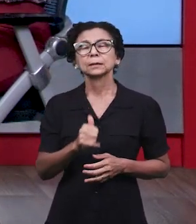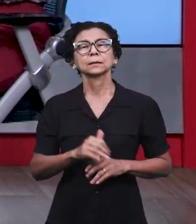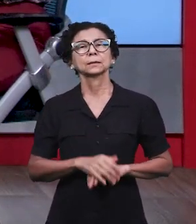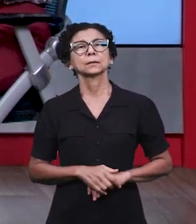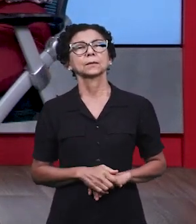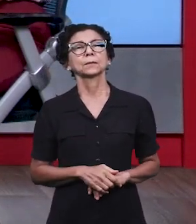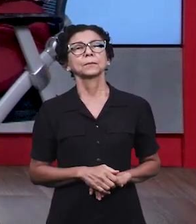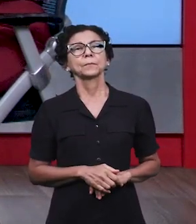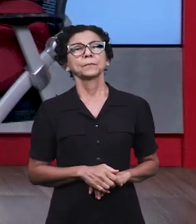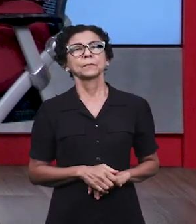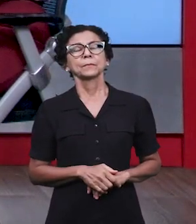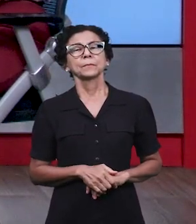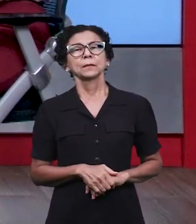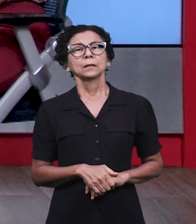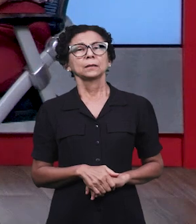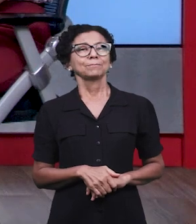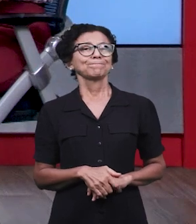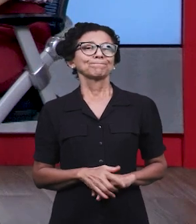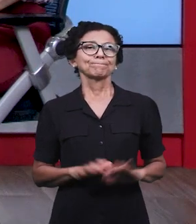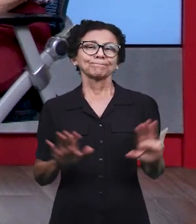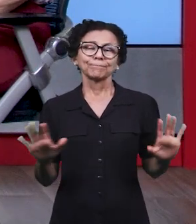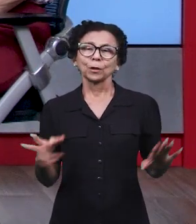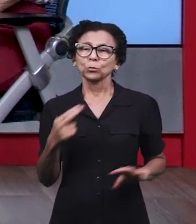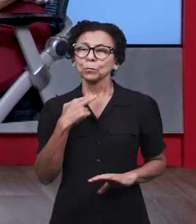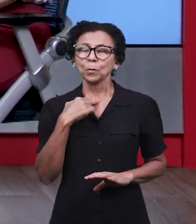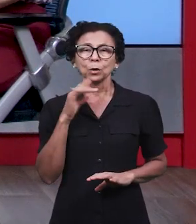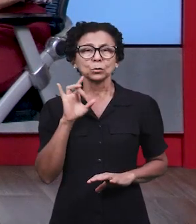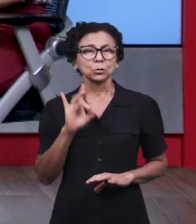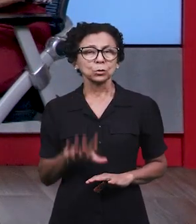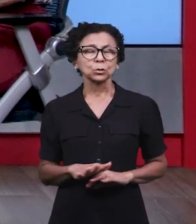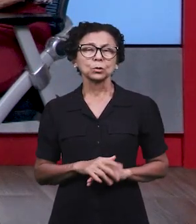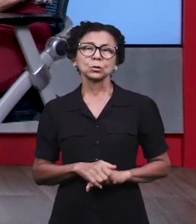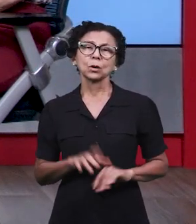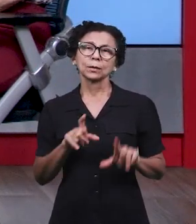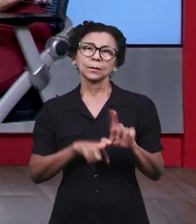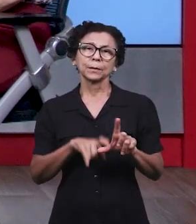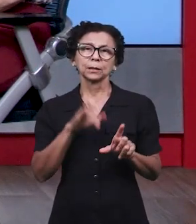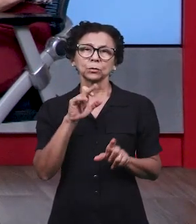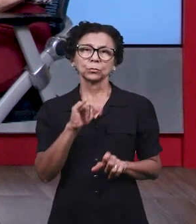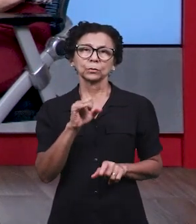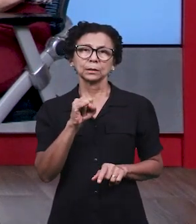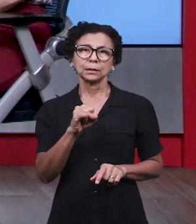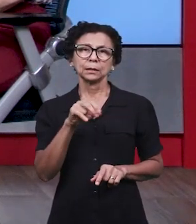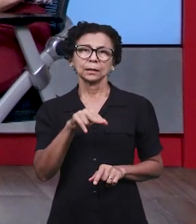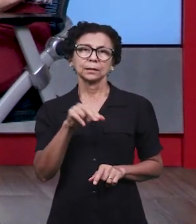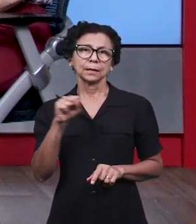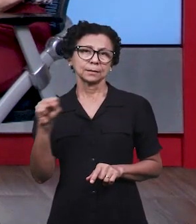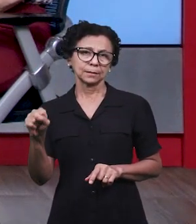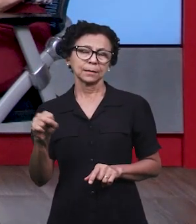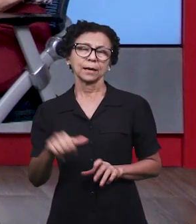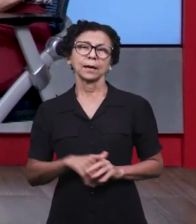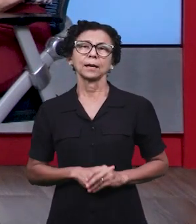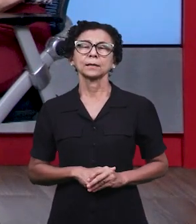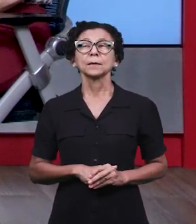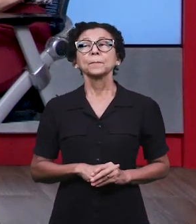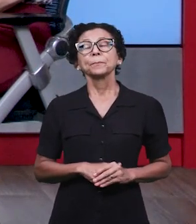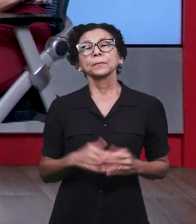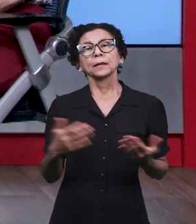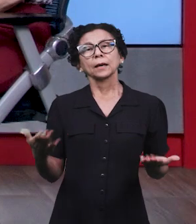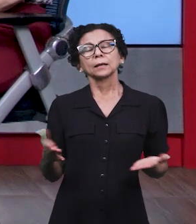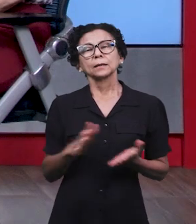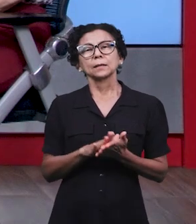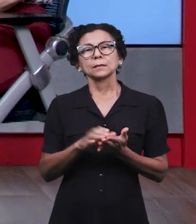posso depender só do Sistema Único de Saúde. Meu filho precisa de... tem a questão de fraldas, né? O poder público oferta, mas existem